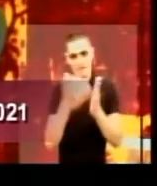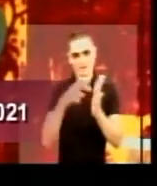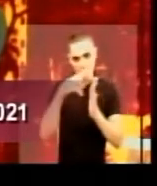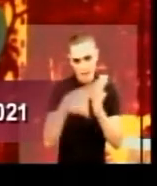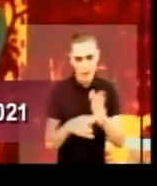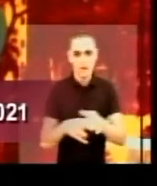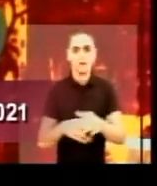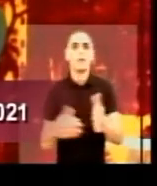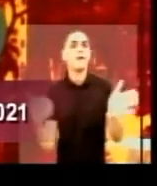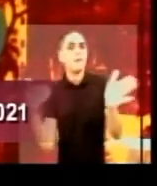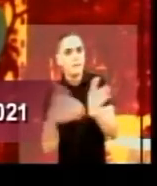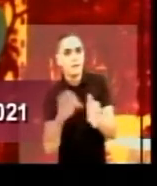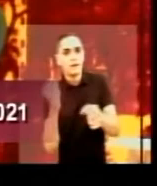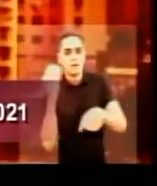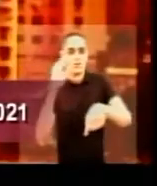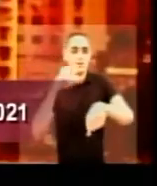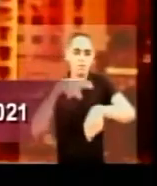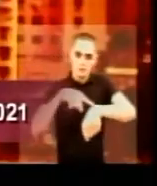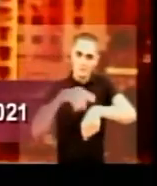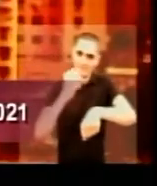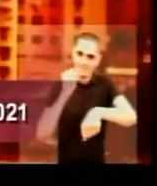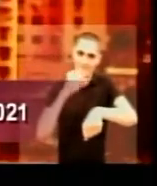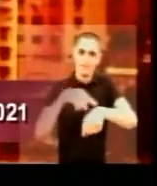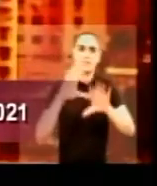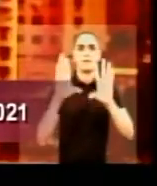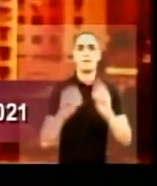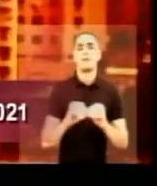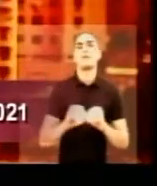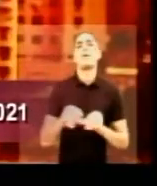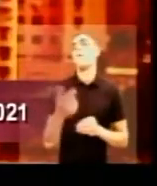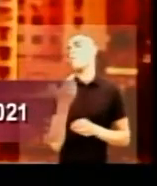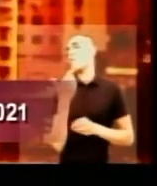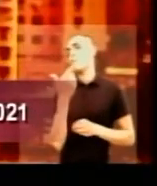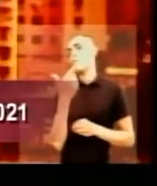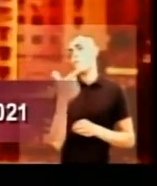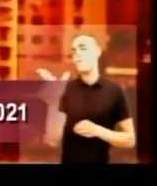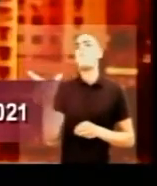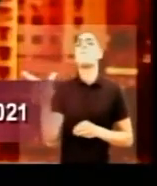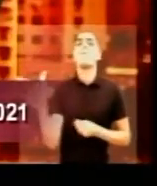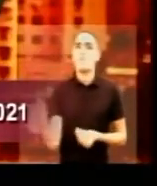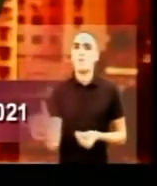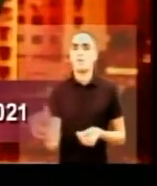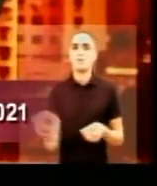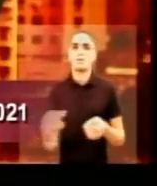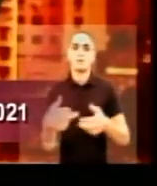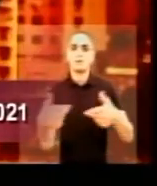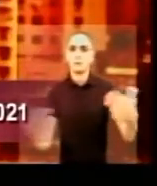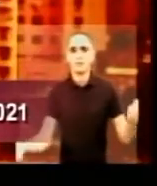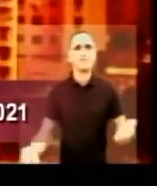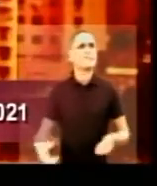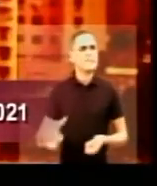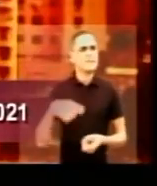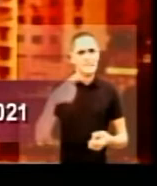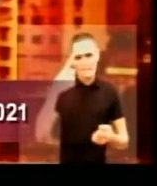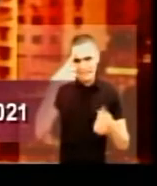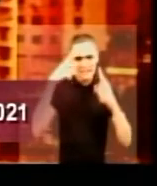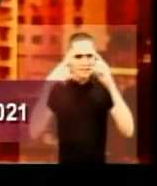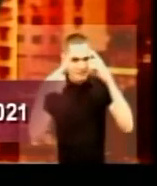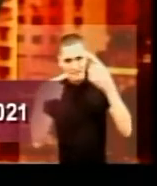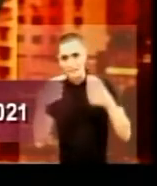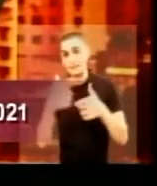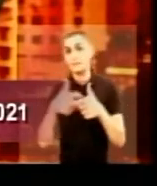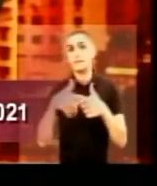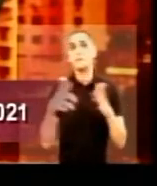como todas as outras atividades. Bom, Miriam, outra coisa que sempre causa bastante dúvida é essa